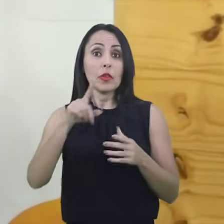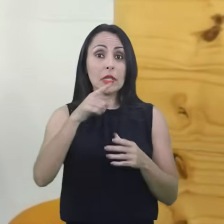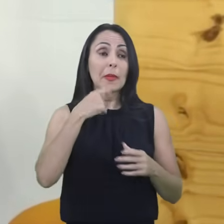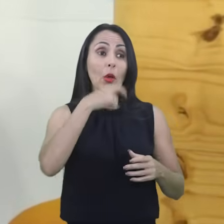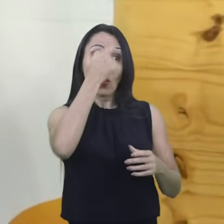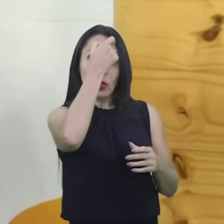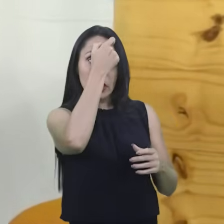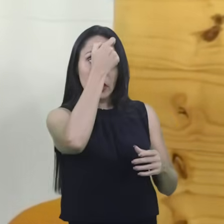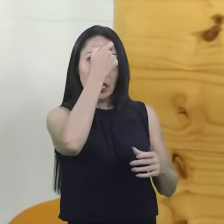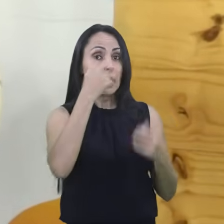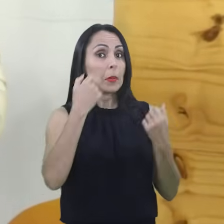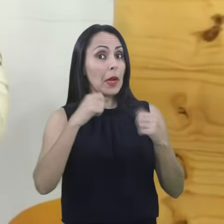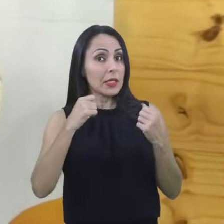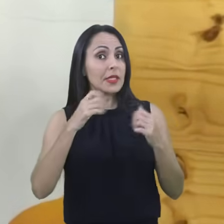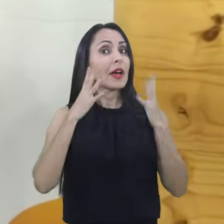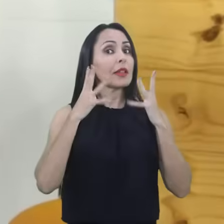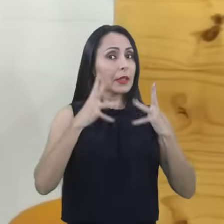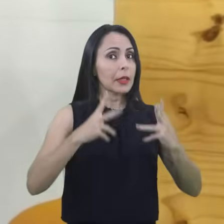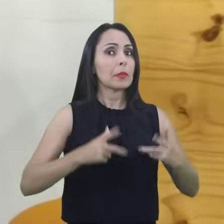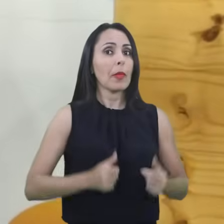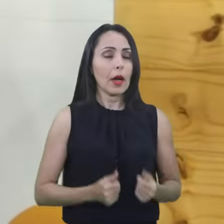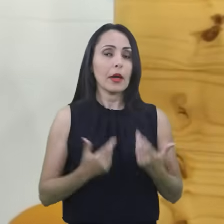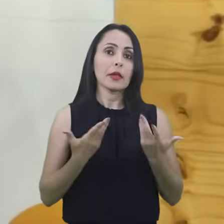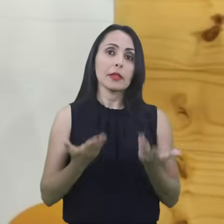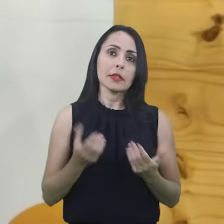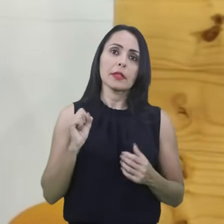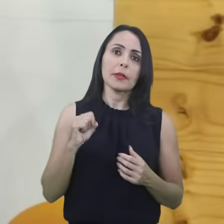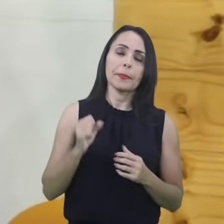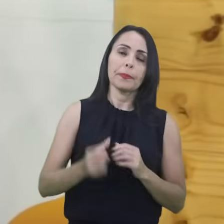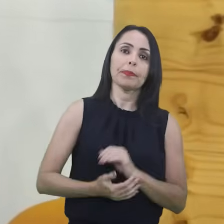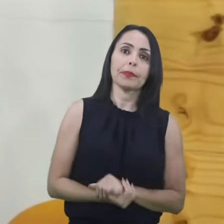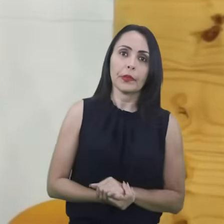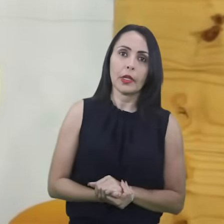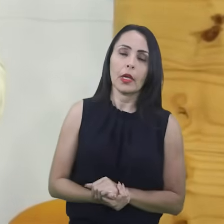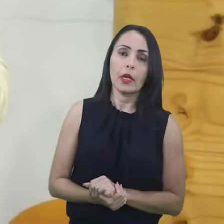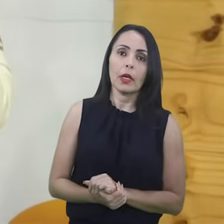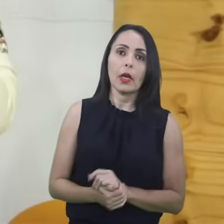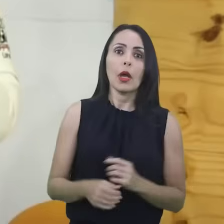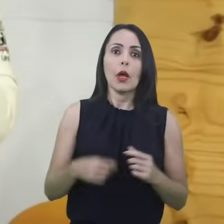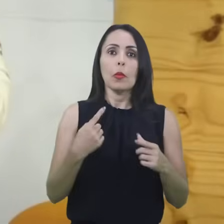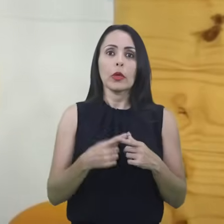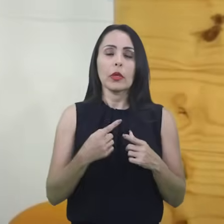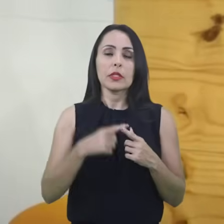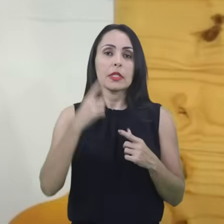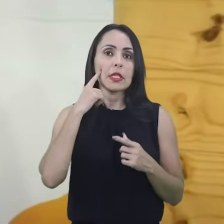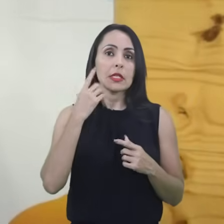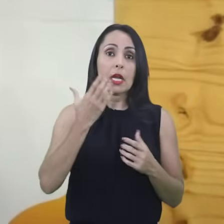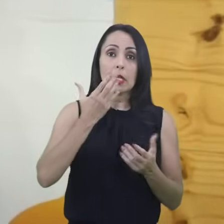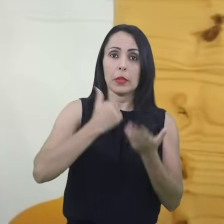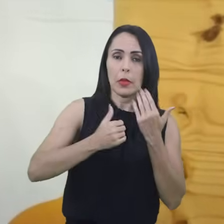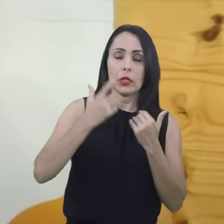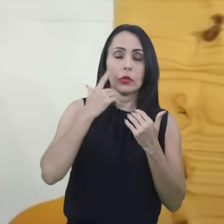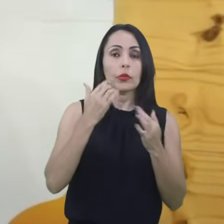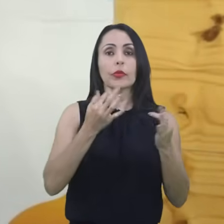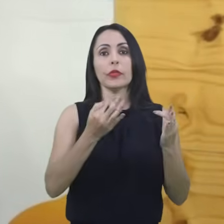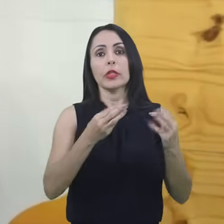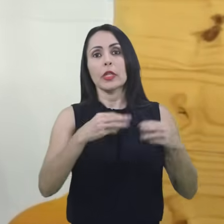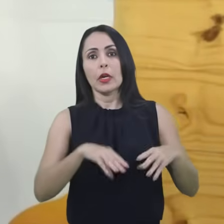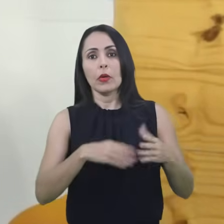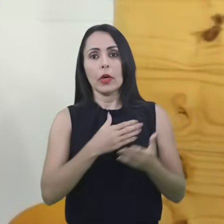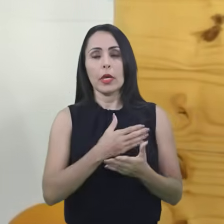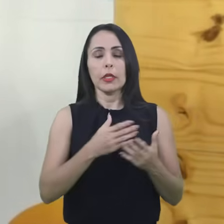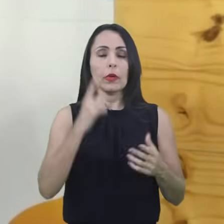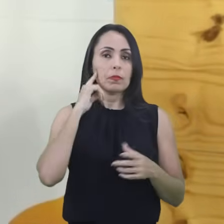sim, proceder, né, com a devida higienização. Porque mesmo esses alimentos, né, ao final, eles